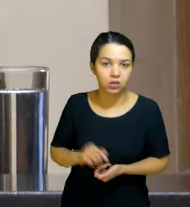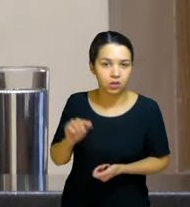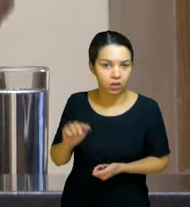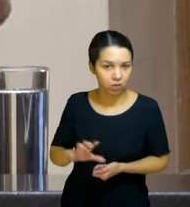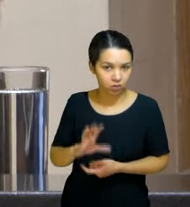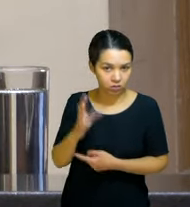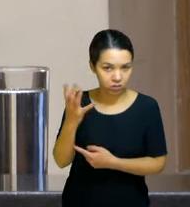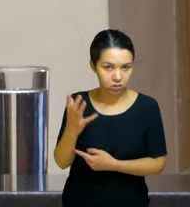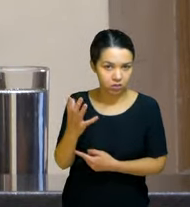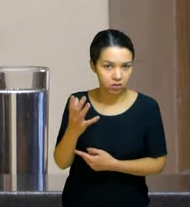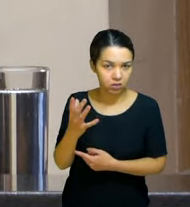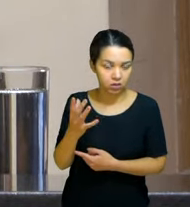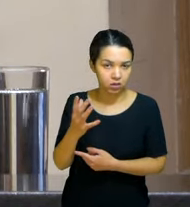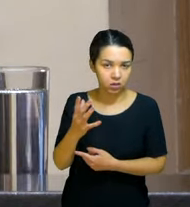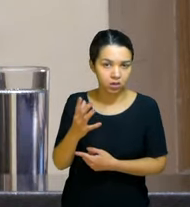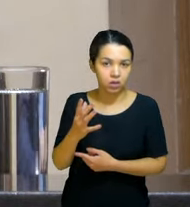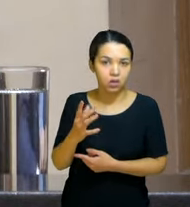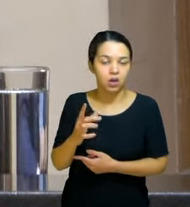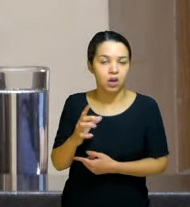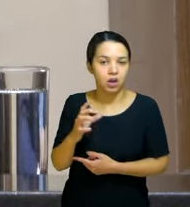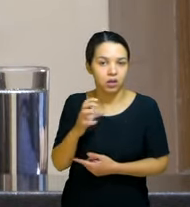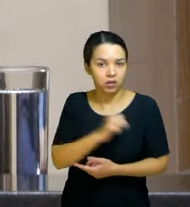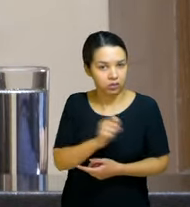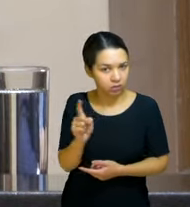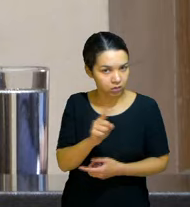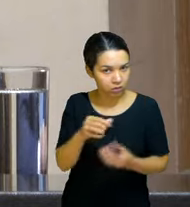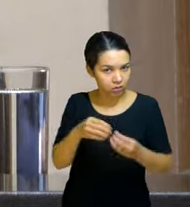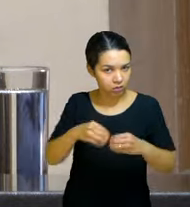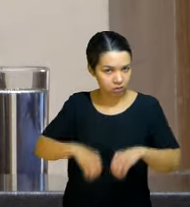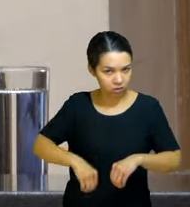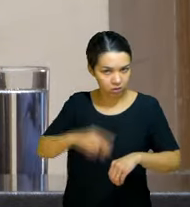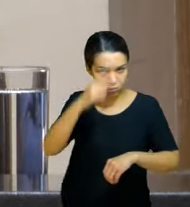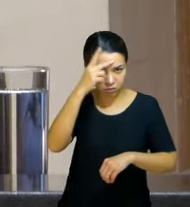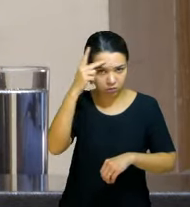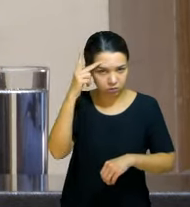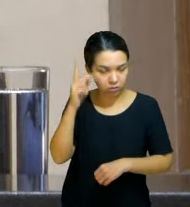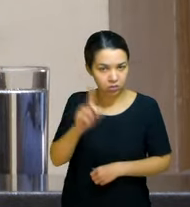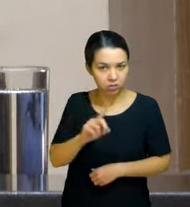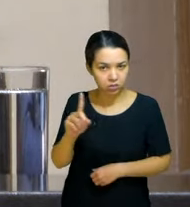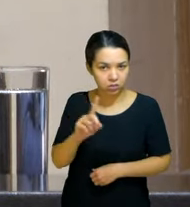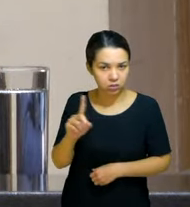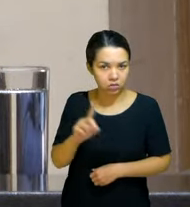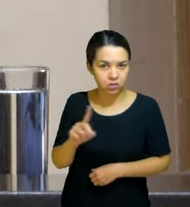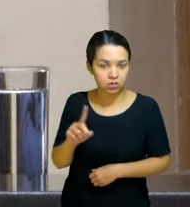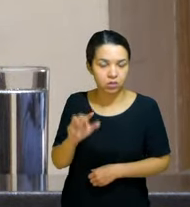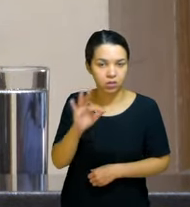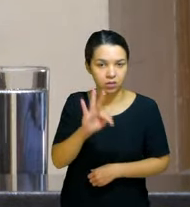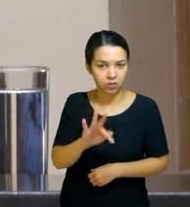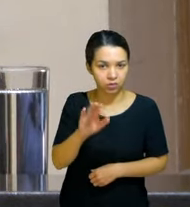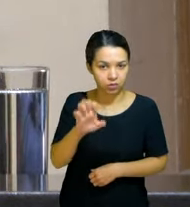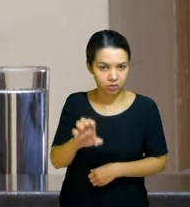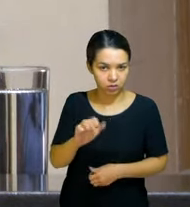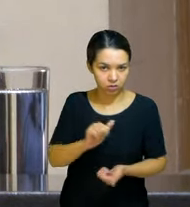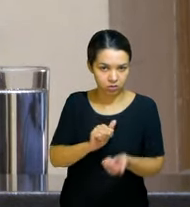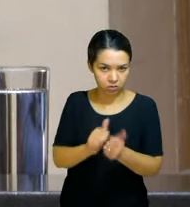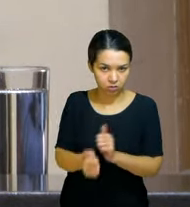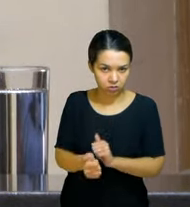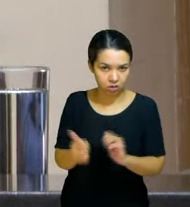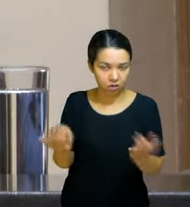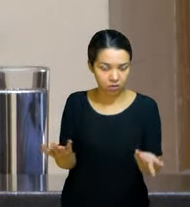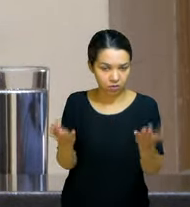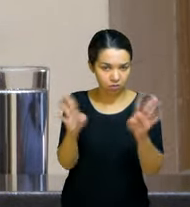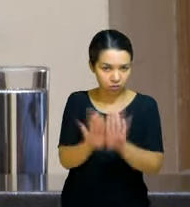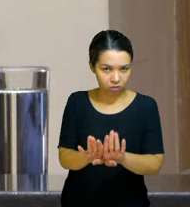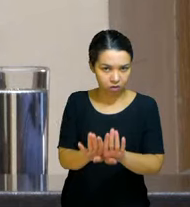de maneira muito drástica, que venham a prejudicar pessoas, que a FESPORT não feche o canal do